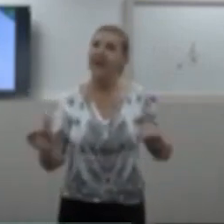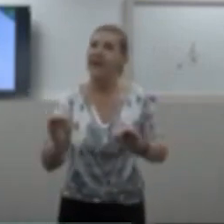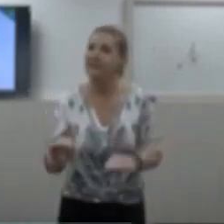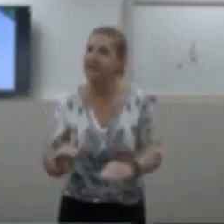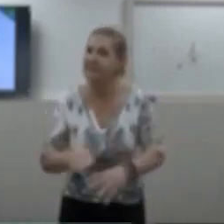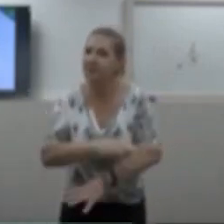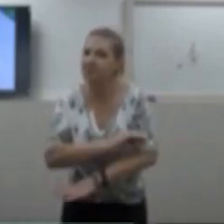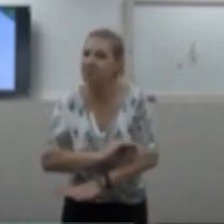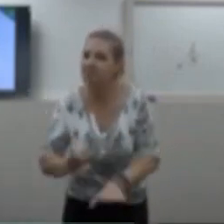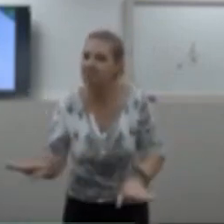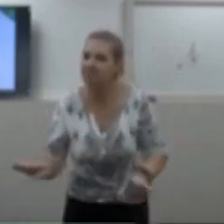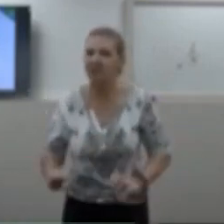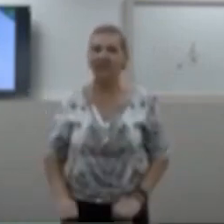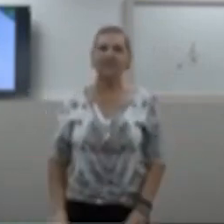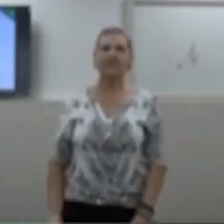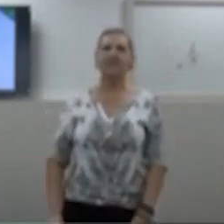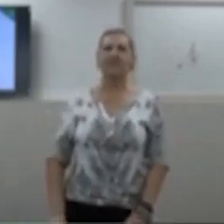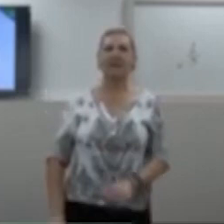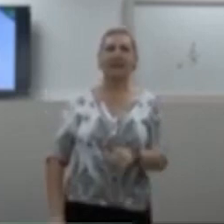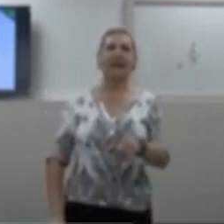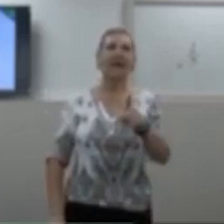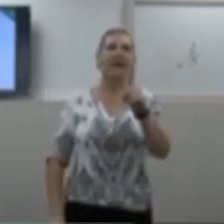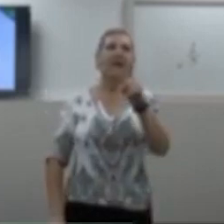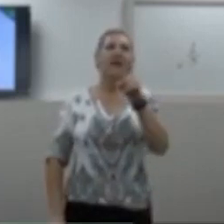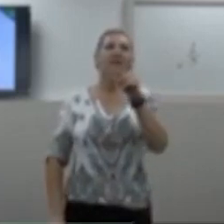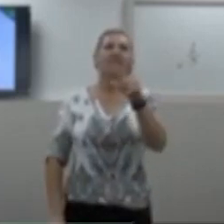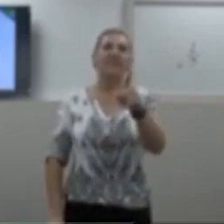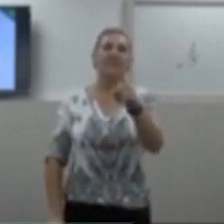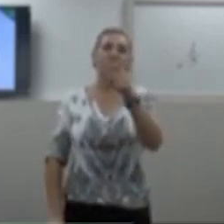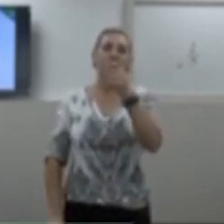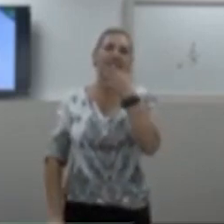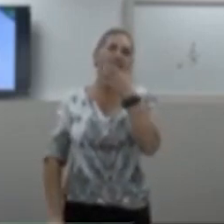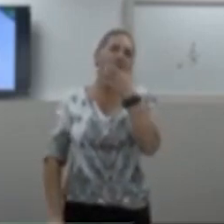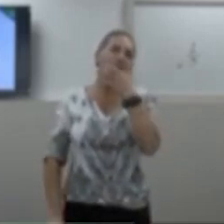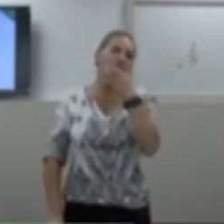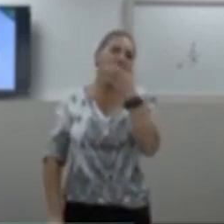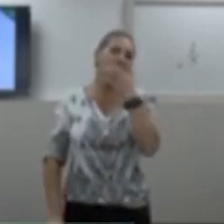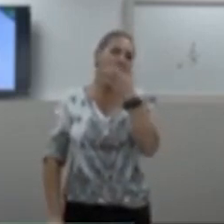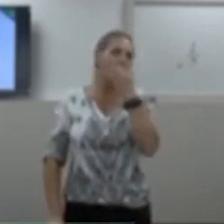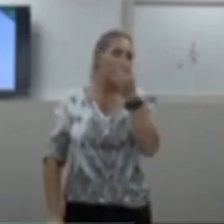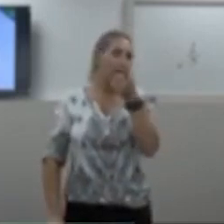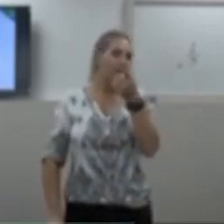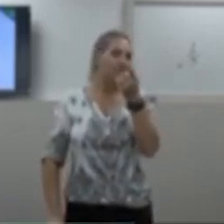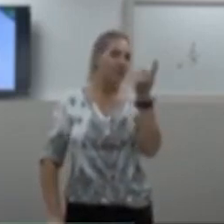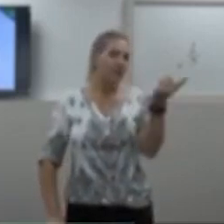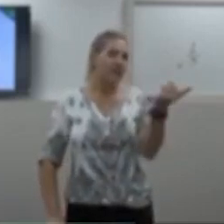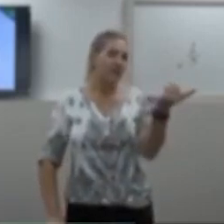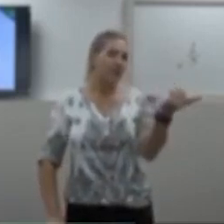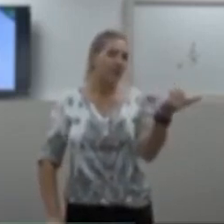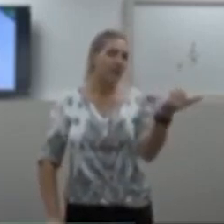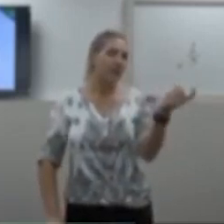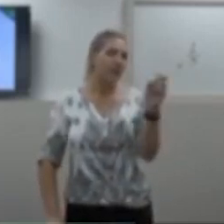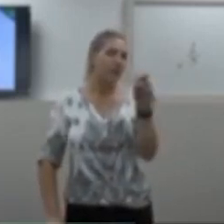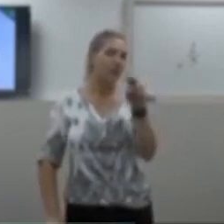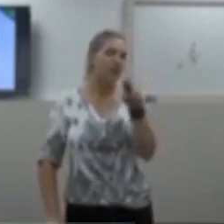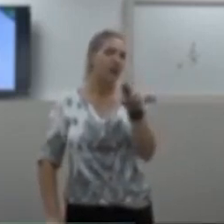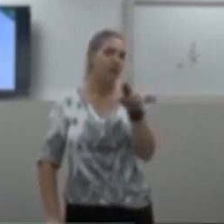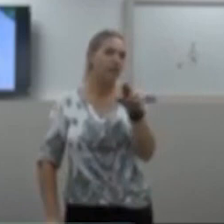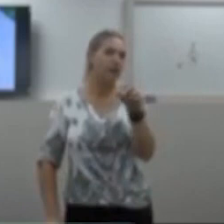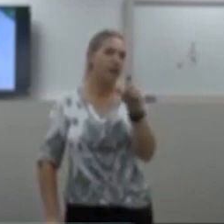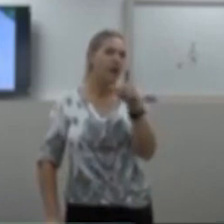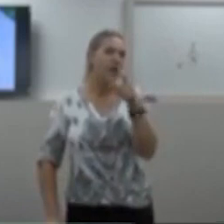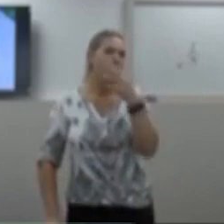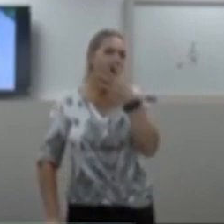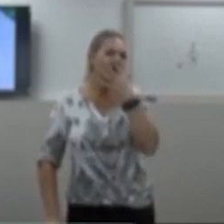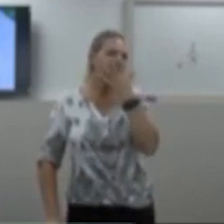Percebeu? Essa questão não vai marcar. Fracionário e ordinal. Opa, fracionário eu vi,